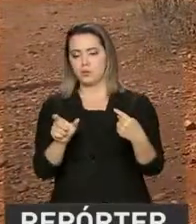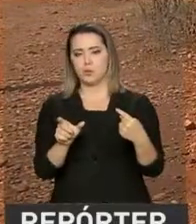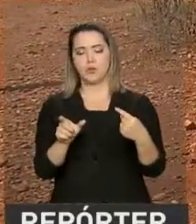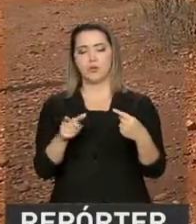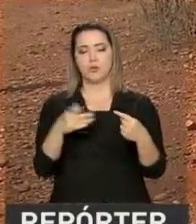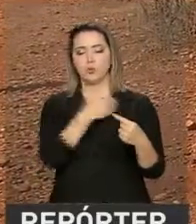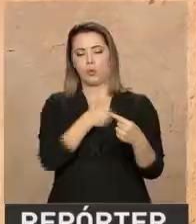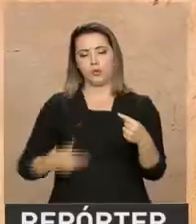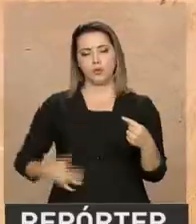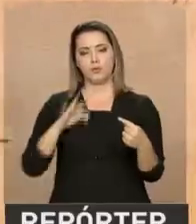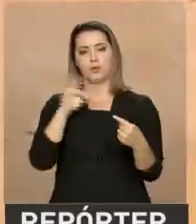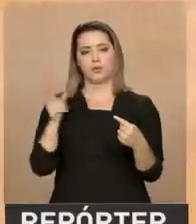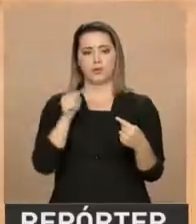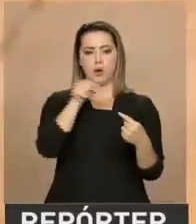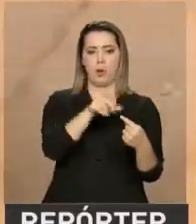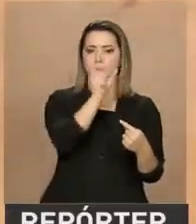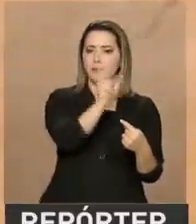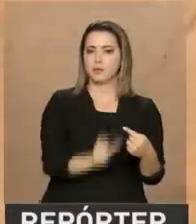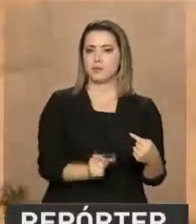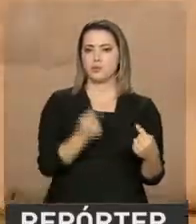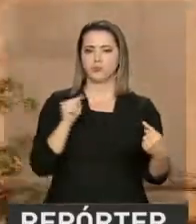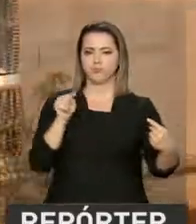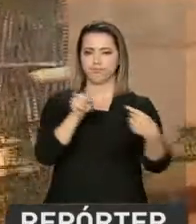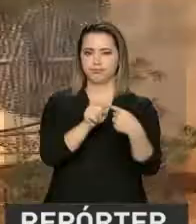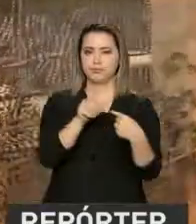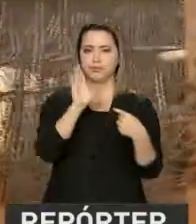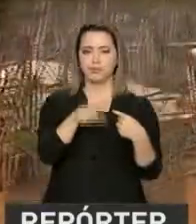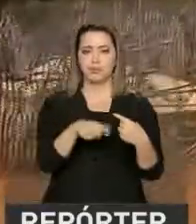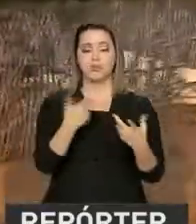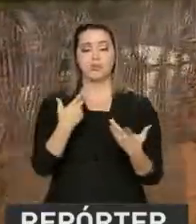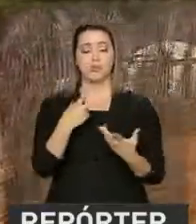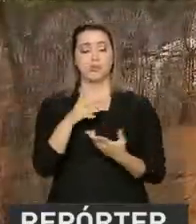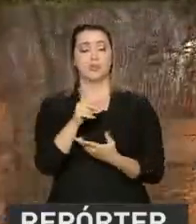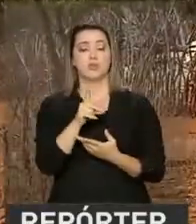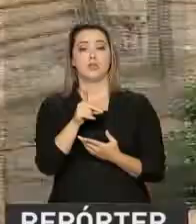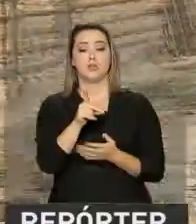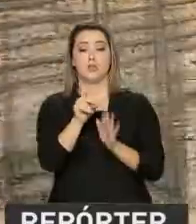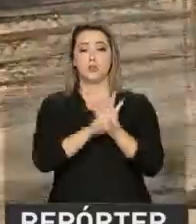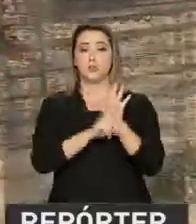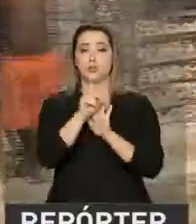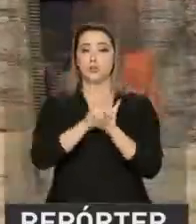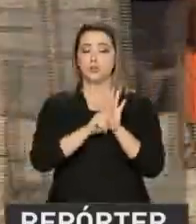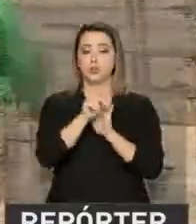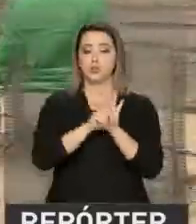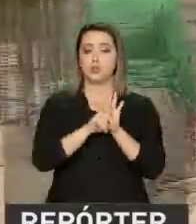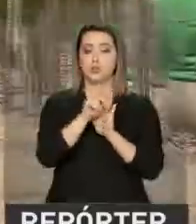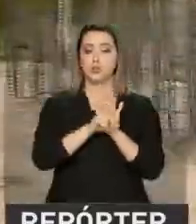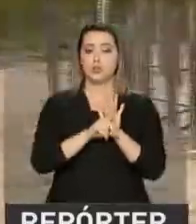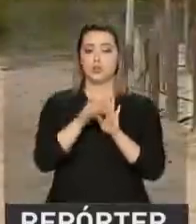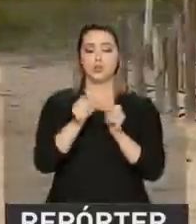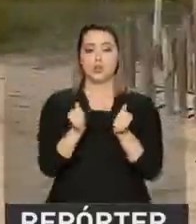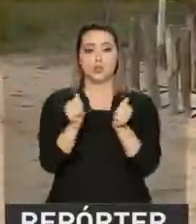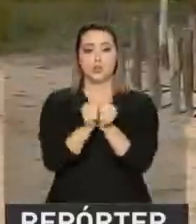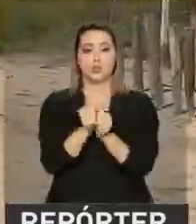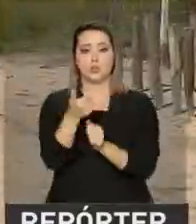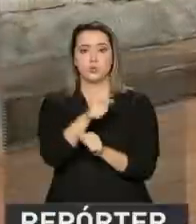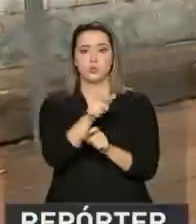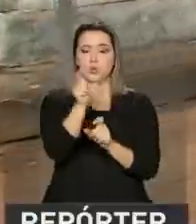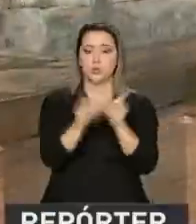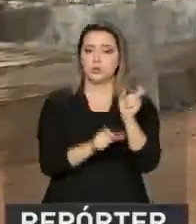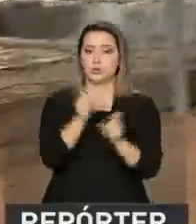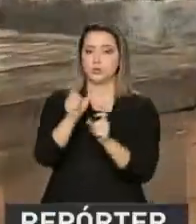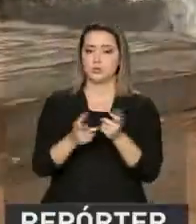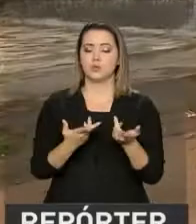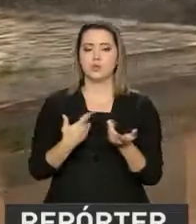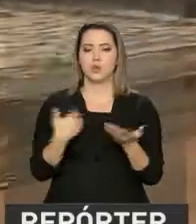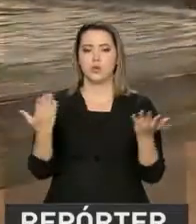os atuais ocupantes e reconhece chamado direito de laje quando uma família de vídeo terreno com outra pessoa com a